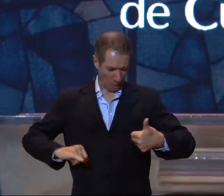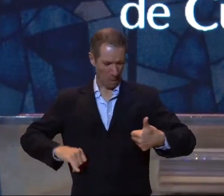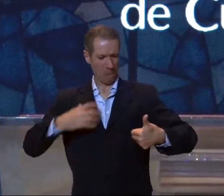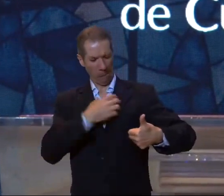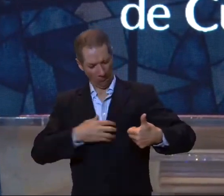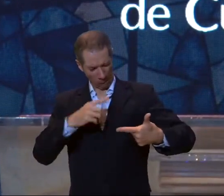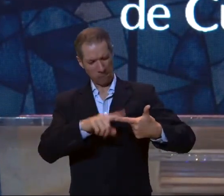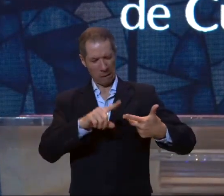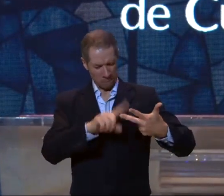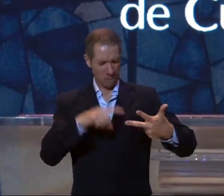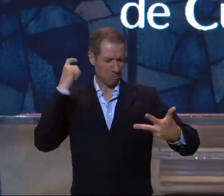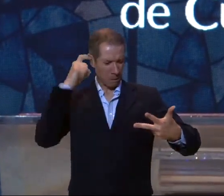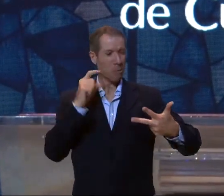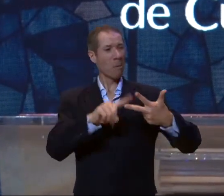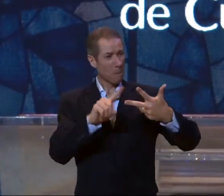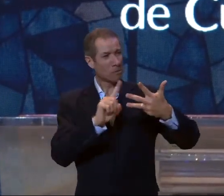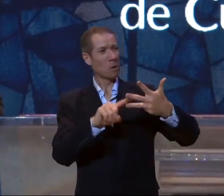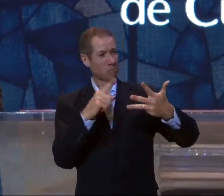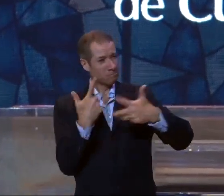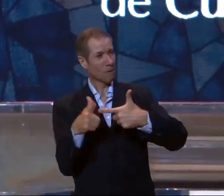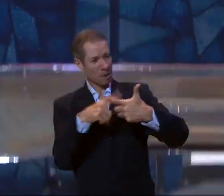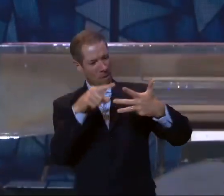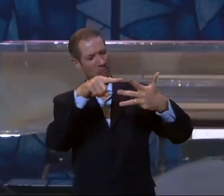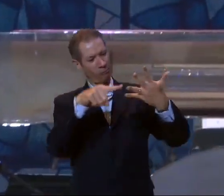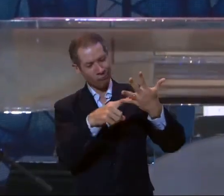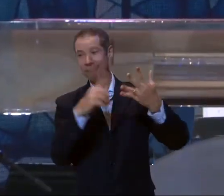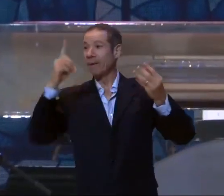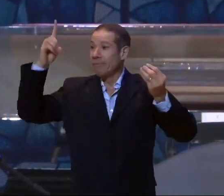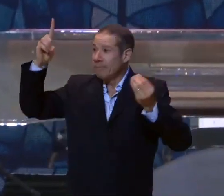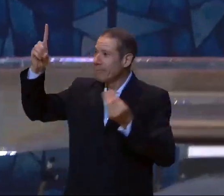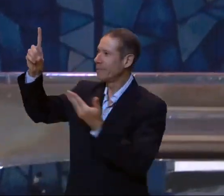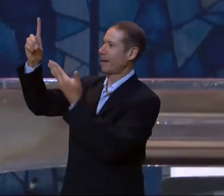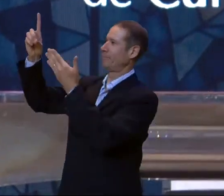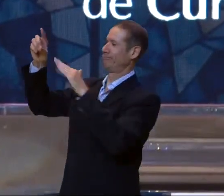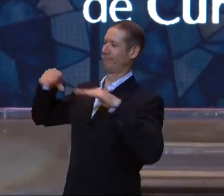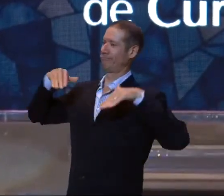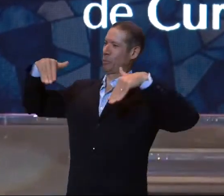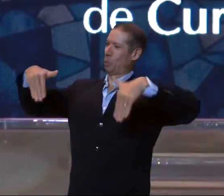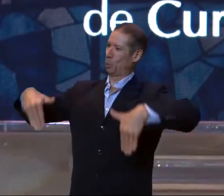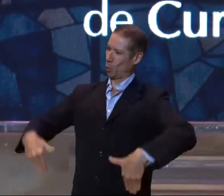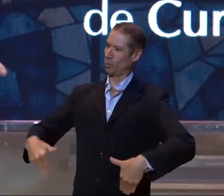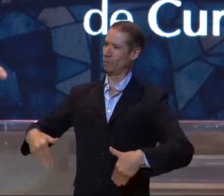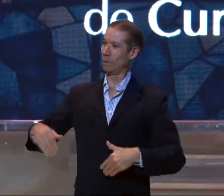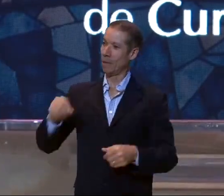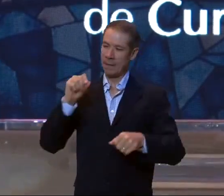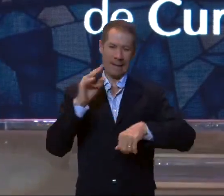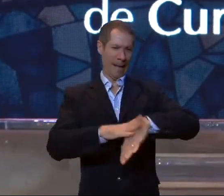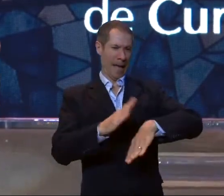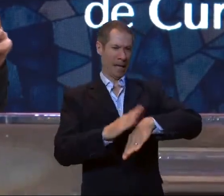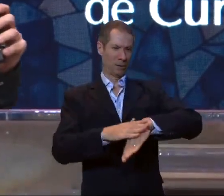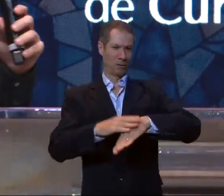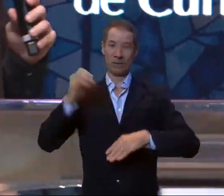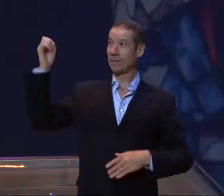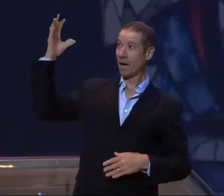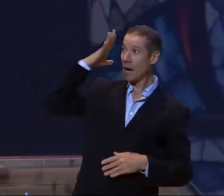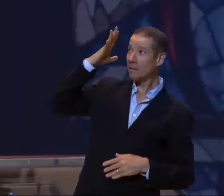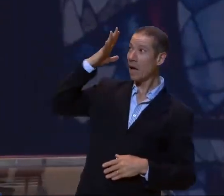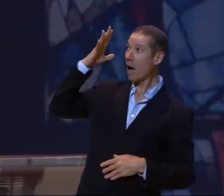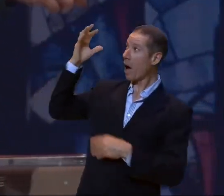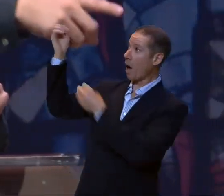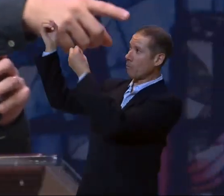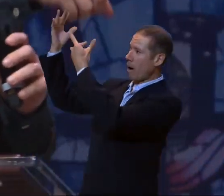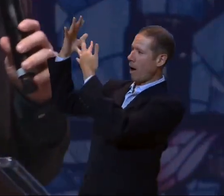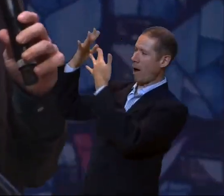tribulações, preocupações, problemas, levo diante do trono, com ações de graça, e aí uma bênção acontece.